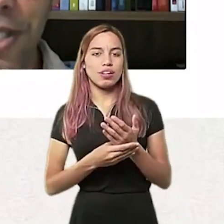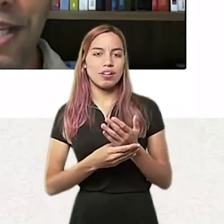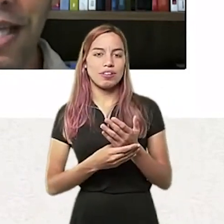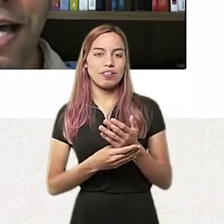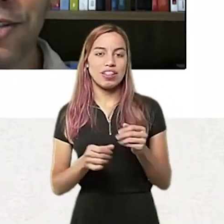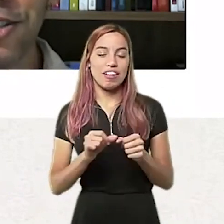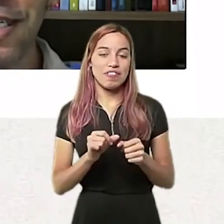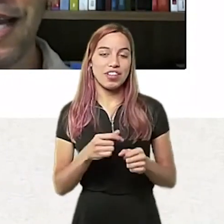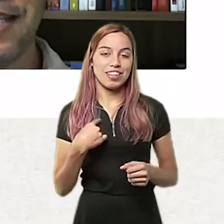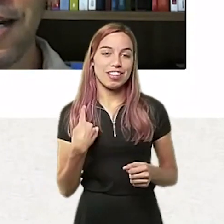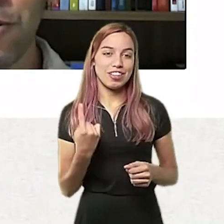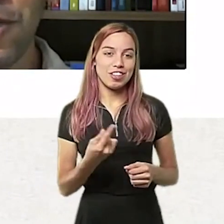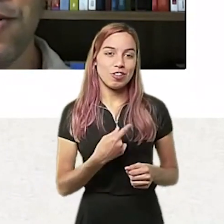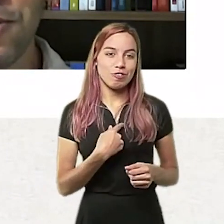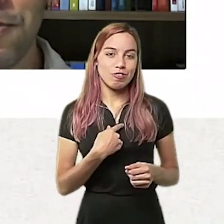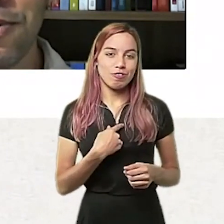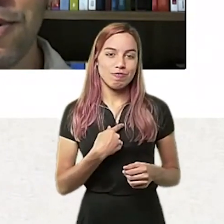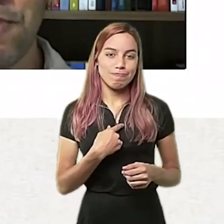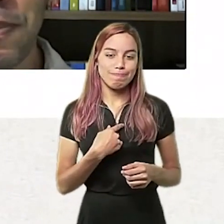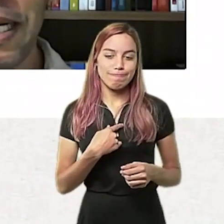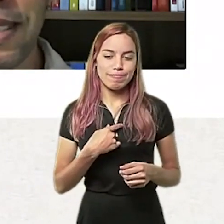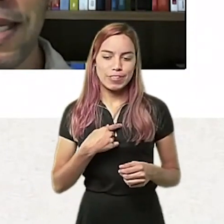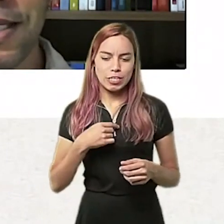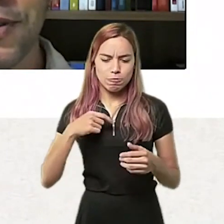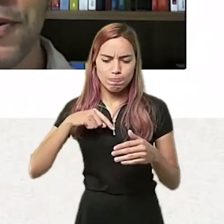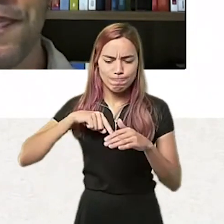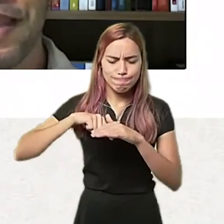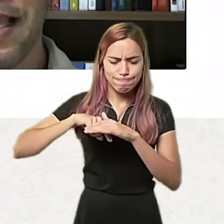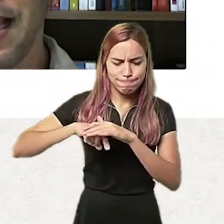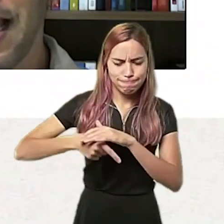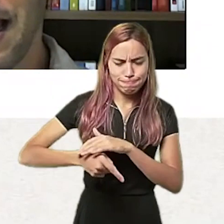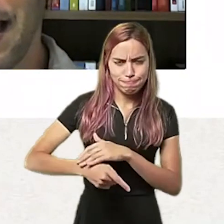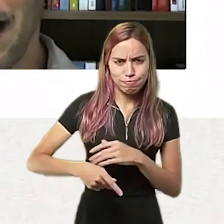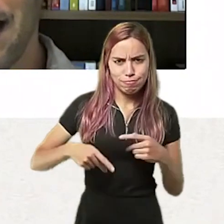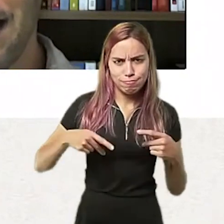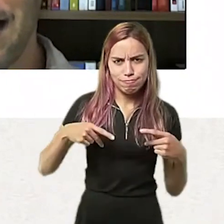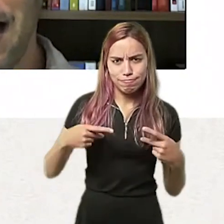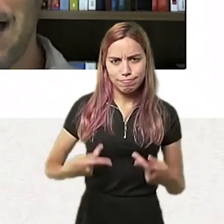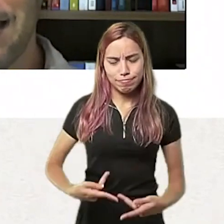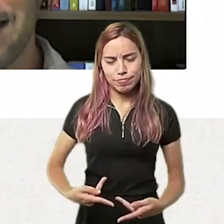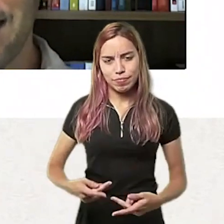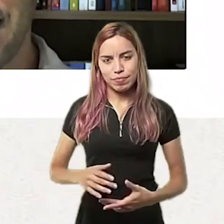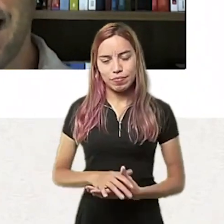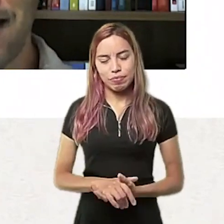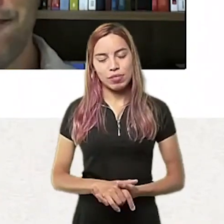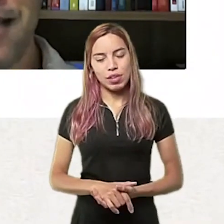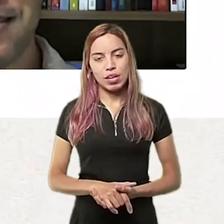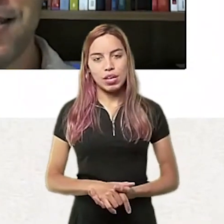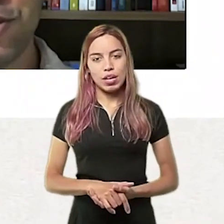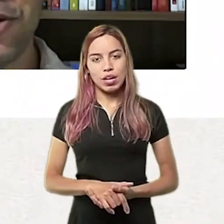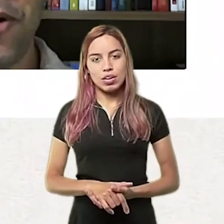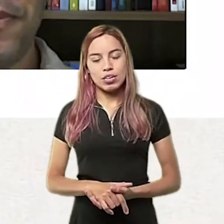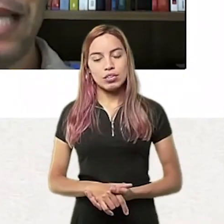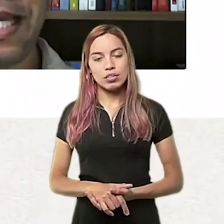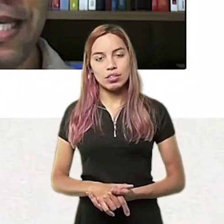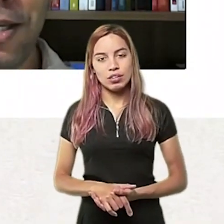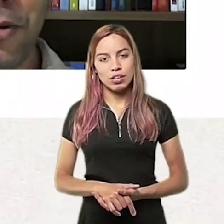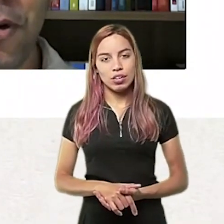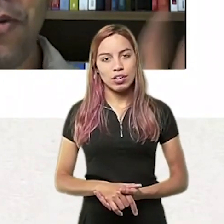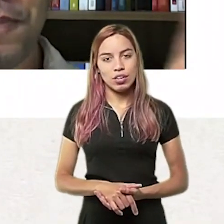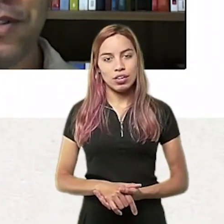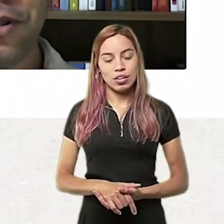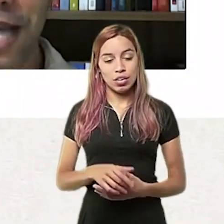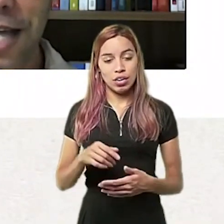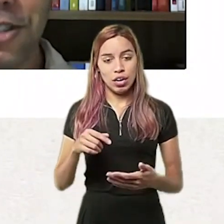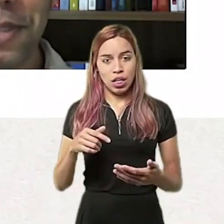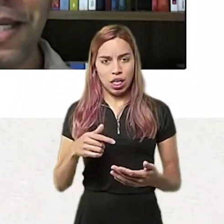na humanidade, e a literatura nos possibilita isso. E a Clarice, ela faz isso com o